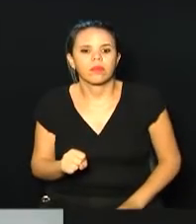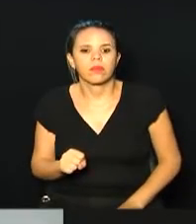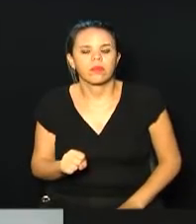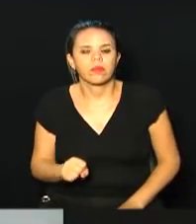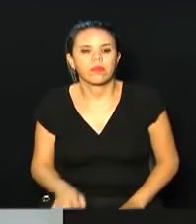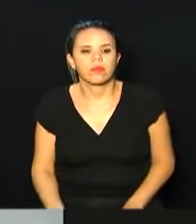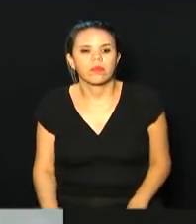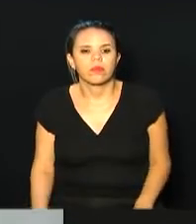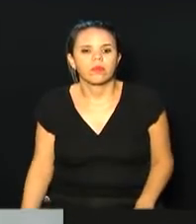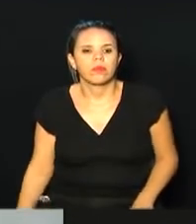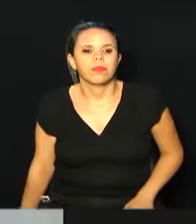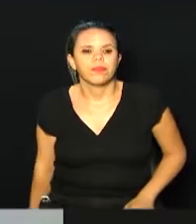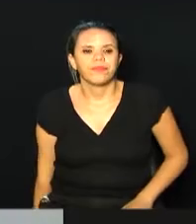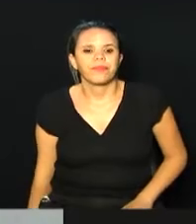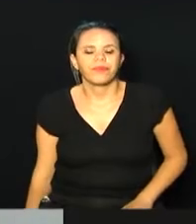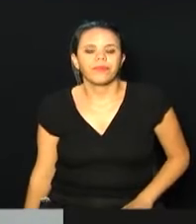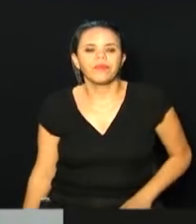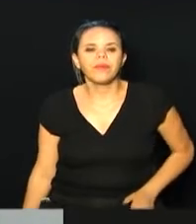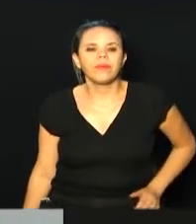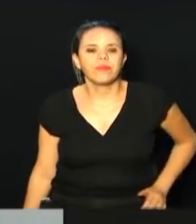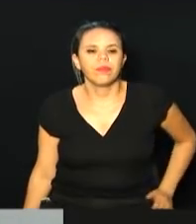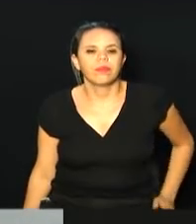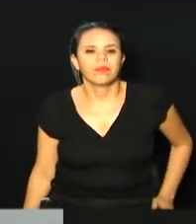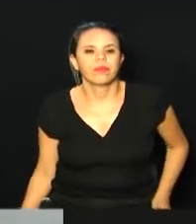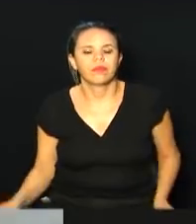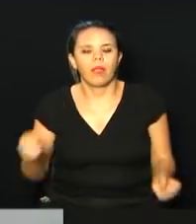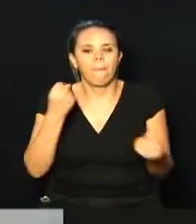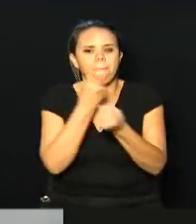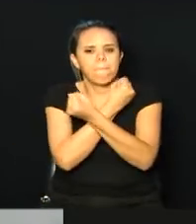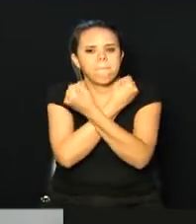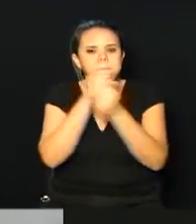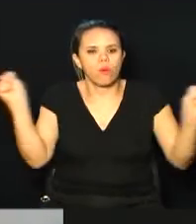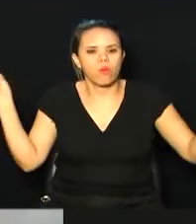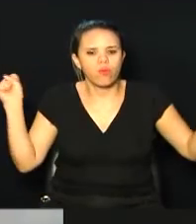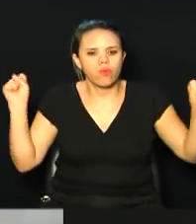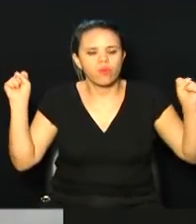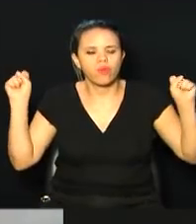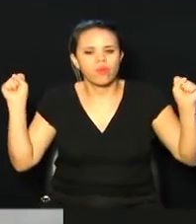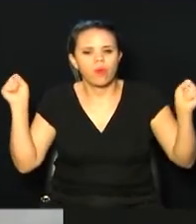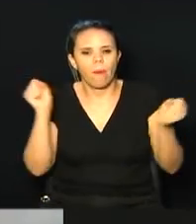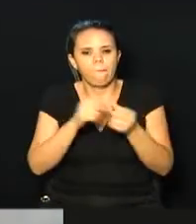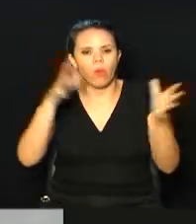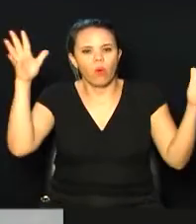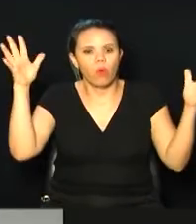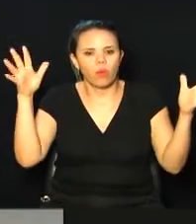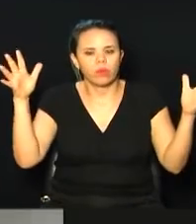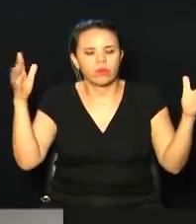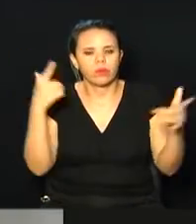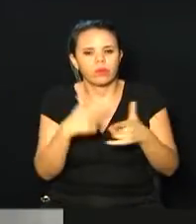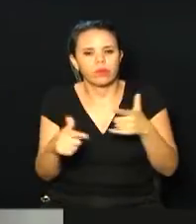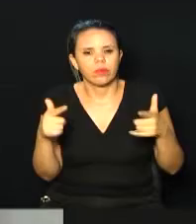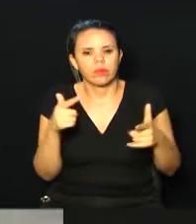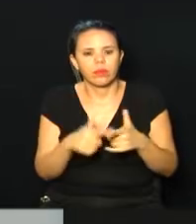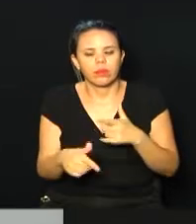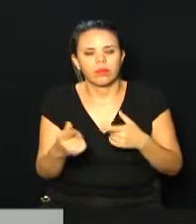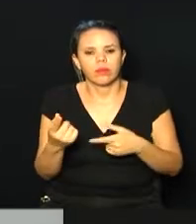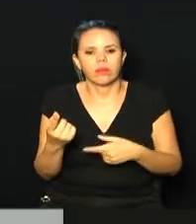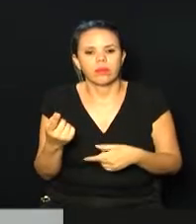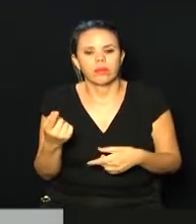né? Essa explosão, microexplosão, é um